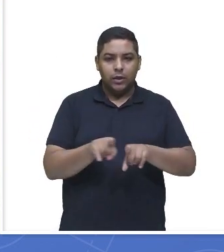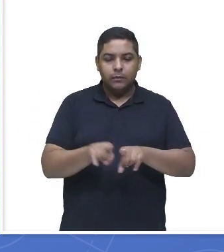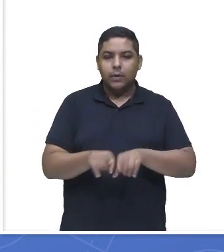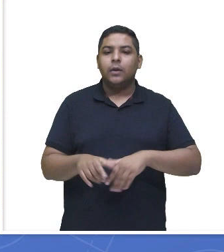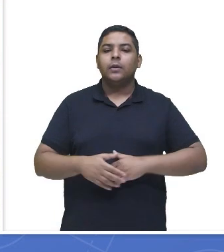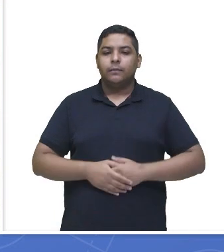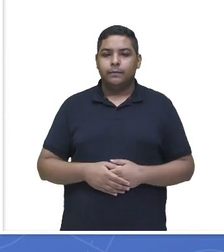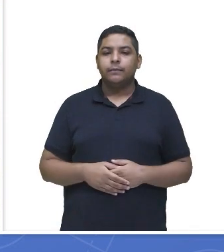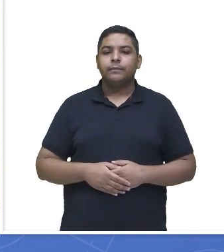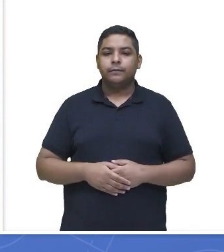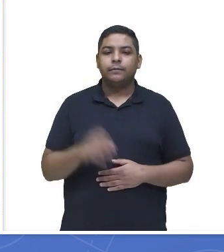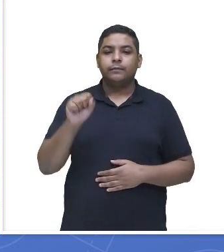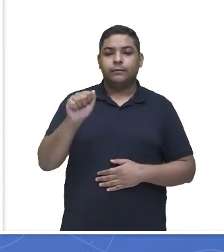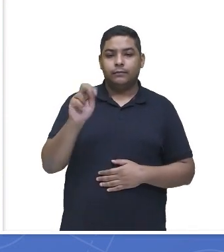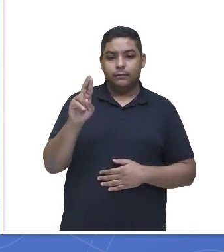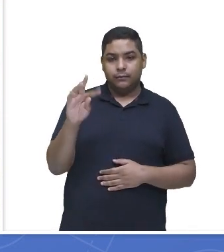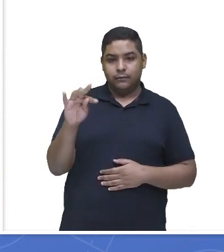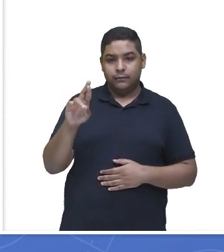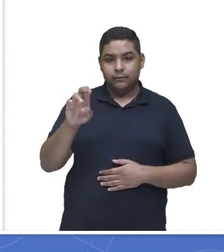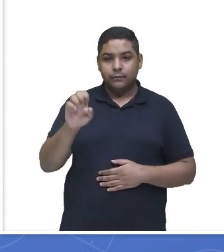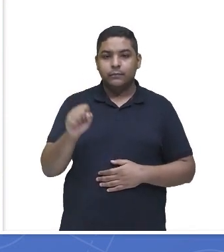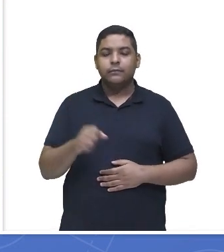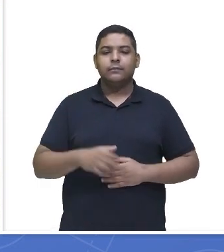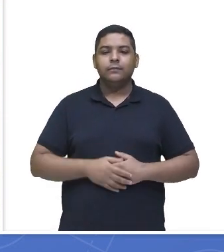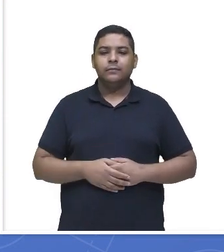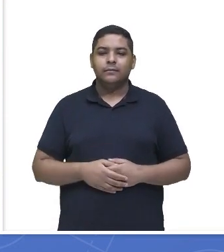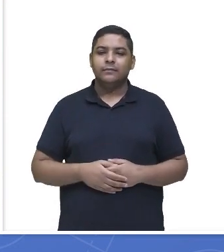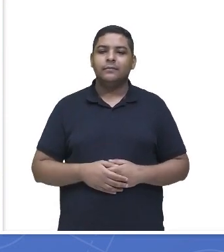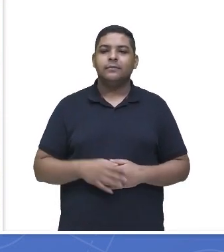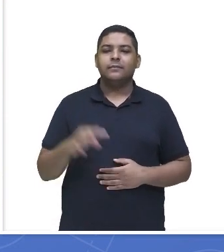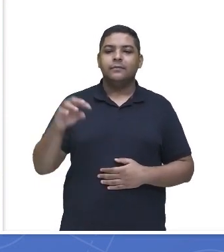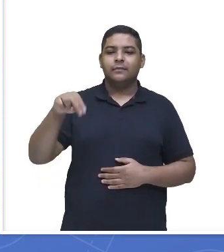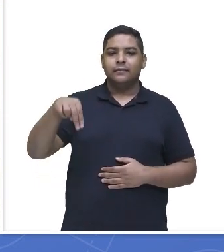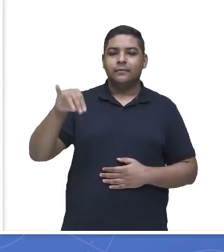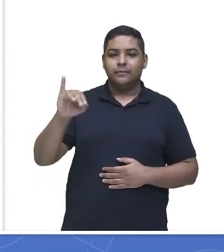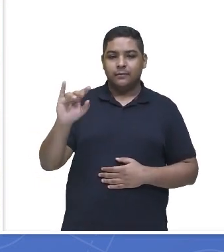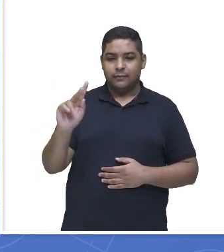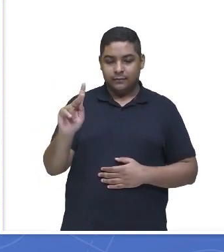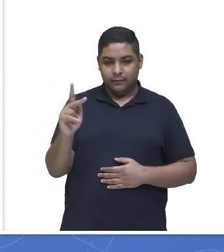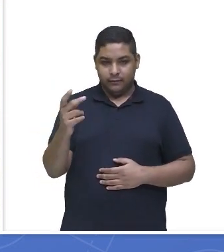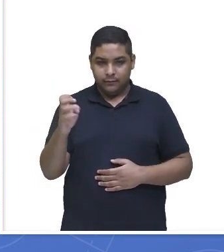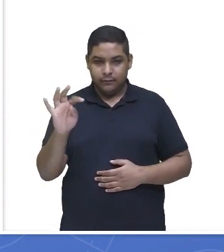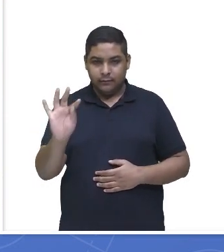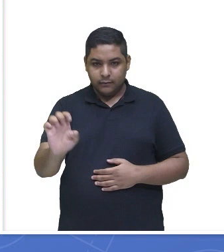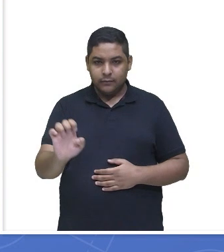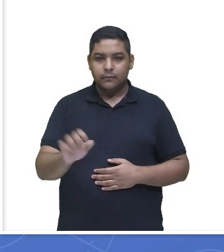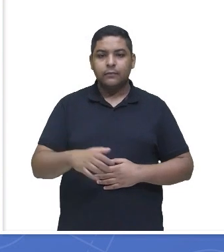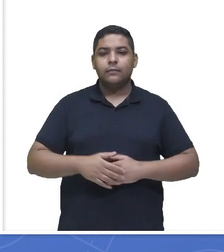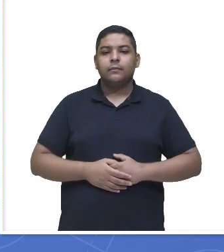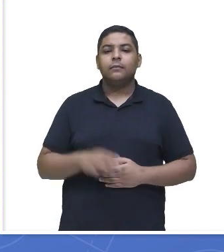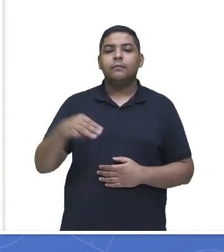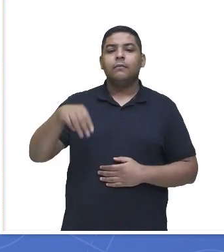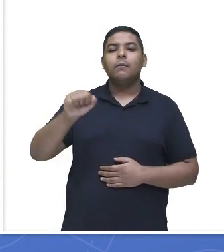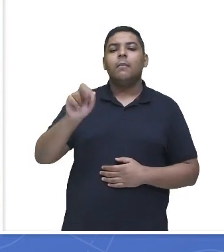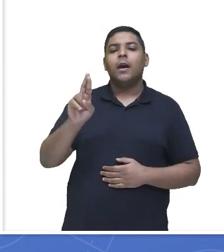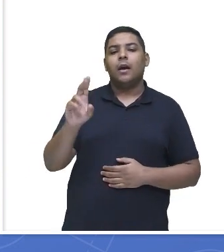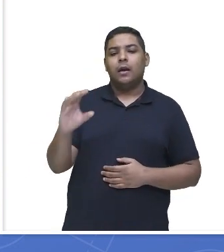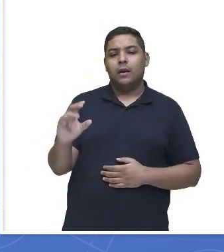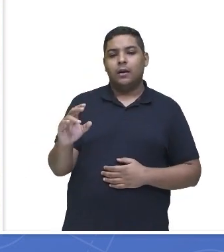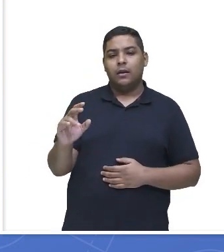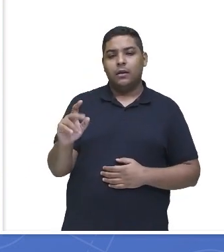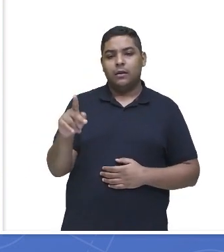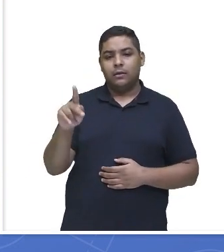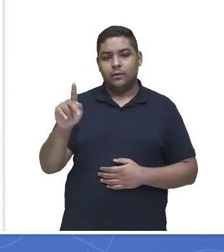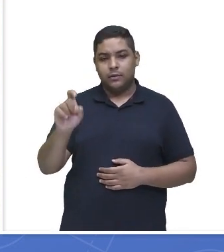bom? Como Sartre, Wittgenstein, Nietzsche, né? Toda essa galerinha aí que nos